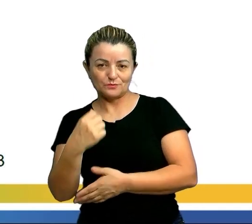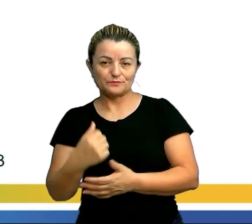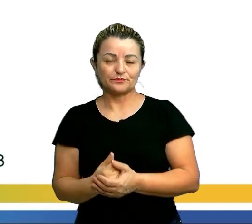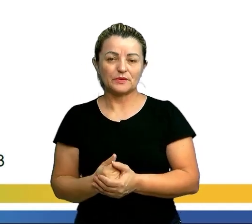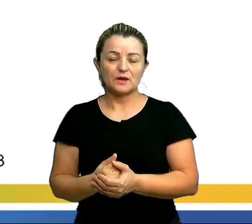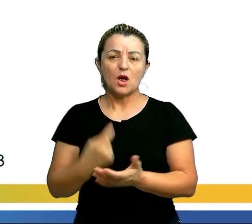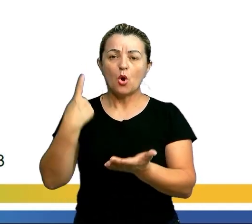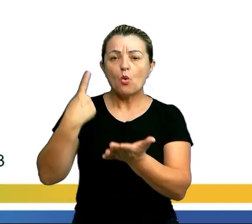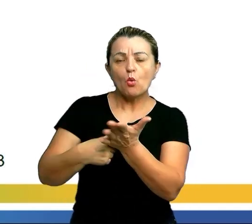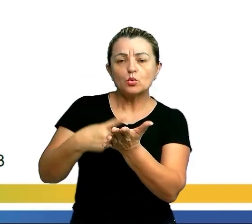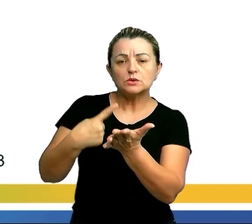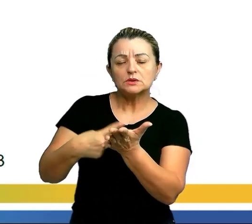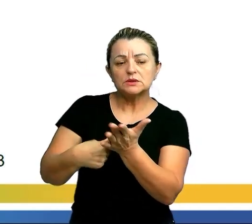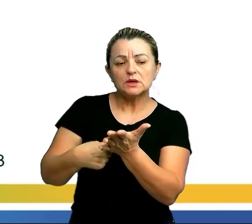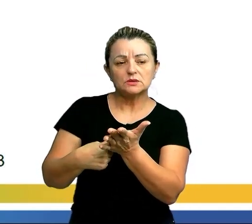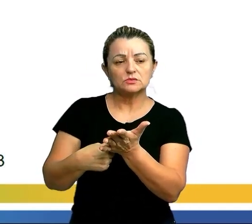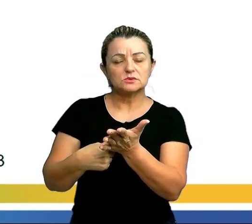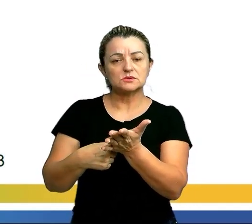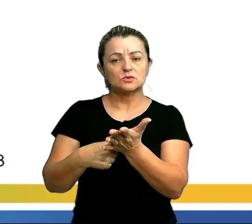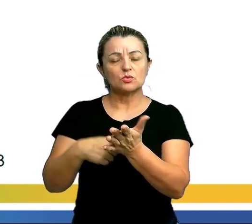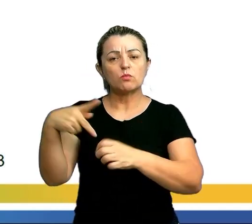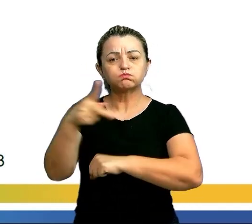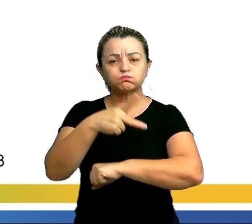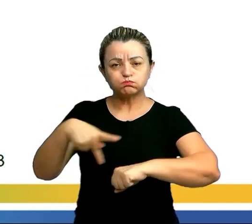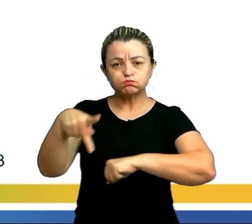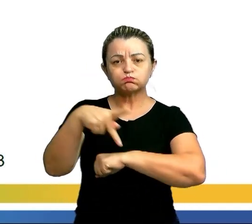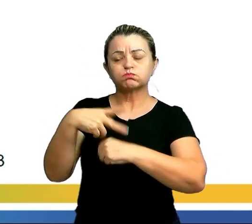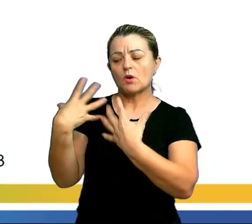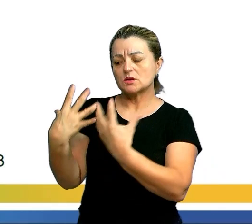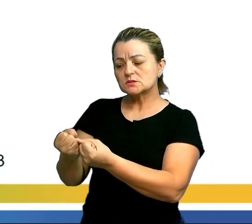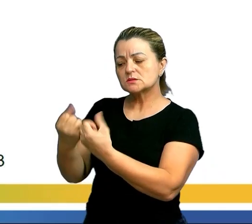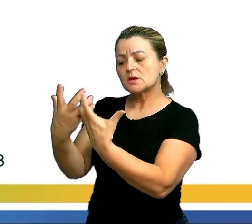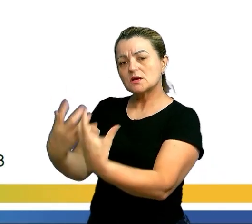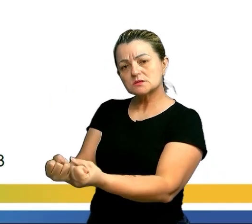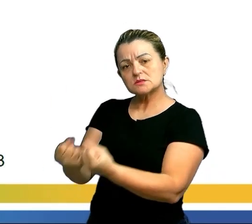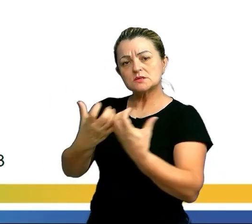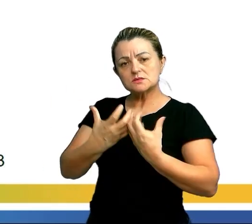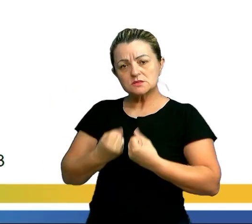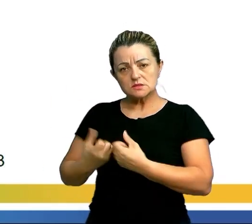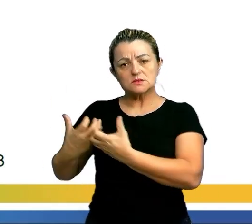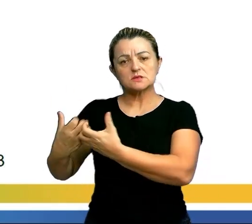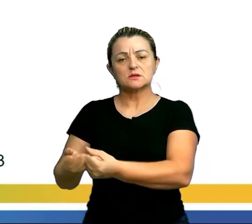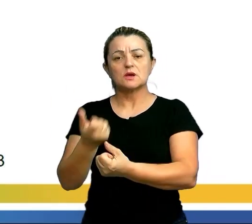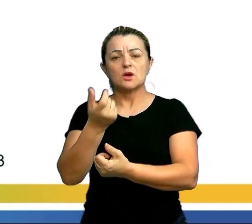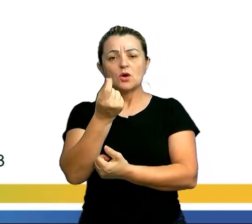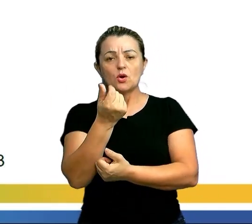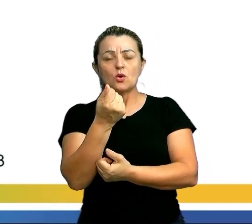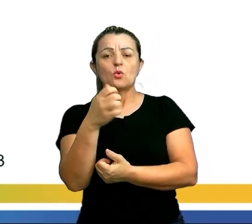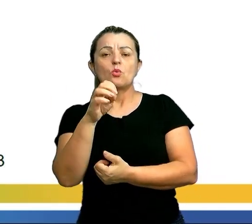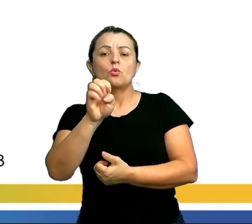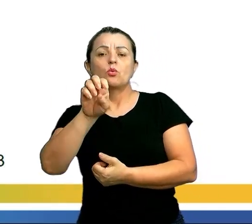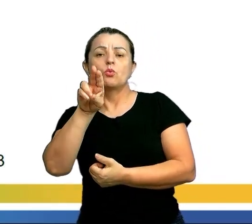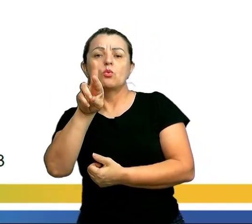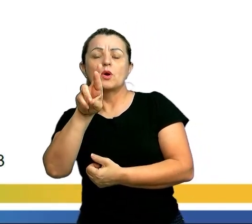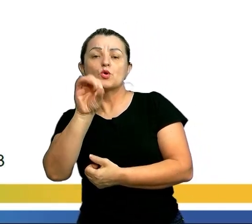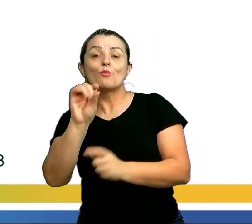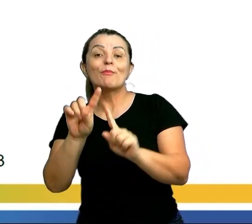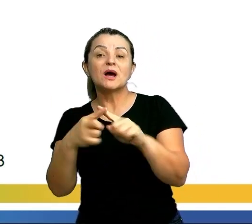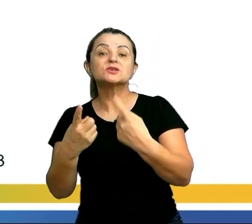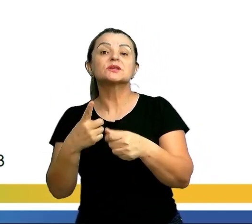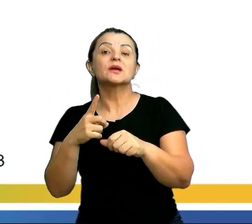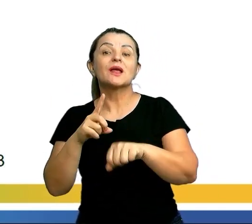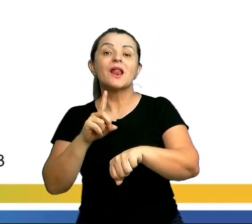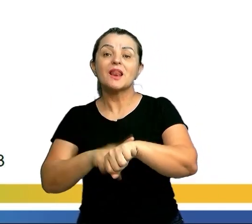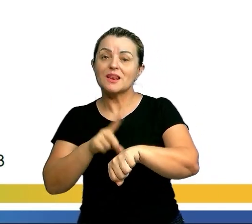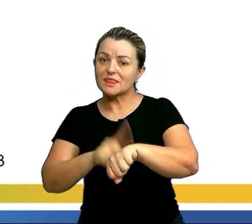Maastricht, né, os países foram aderindo ao euro, mas eles têm uma liberdade e um tempo, digamos assim, um prazo